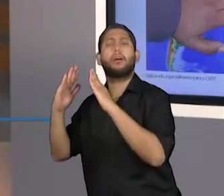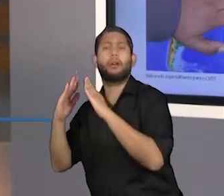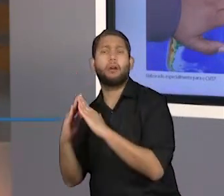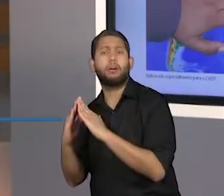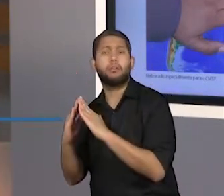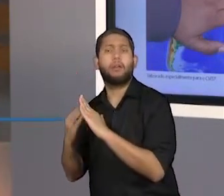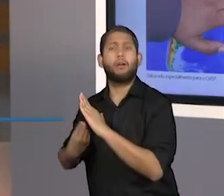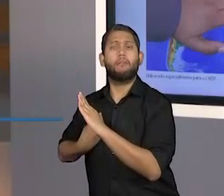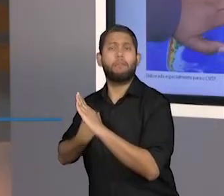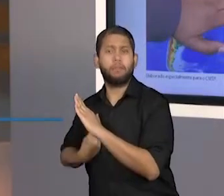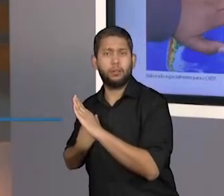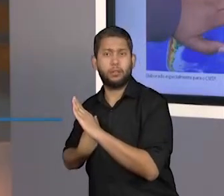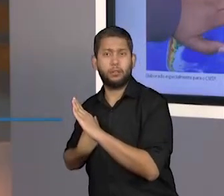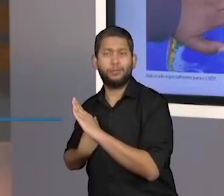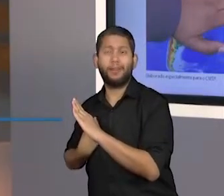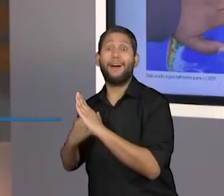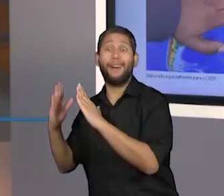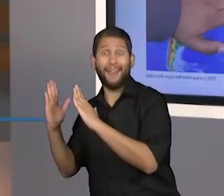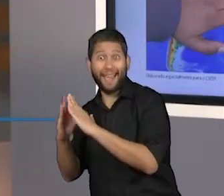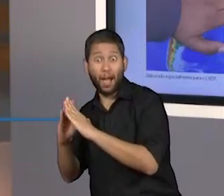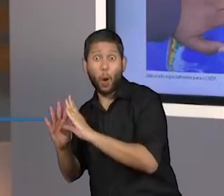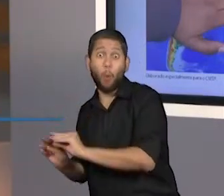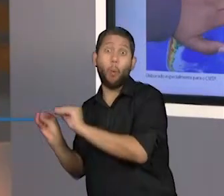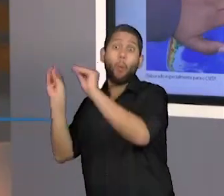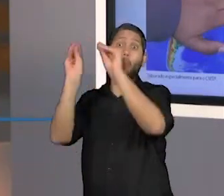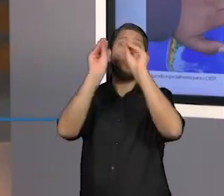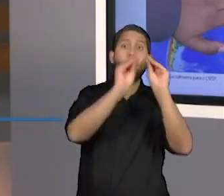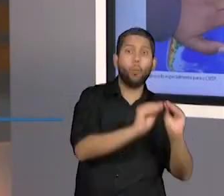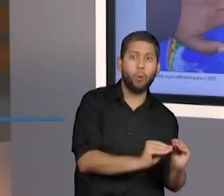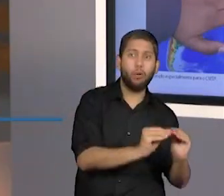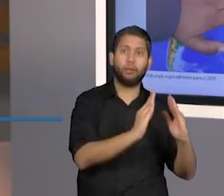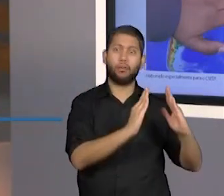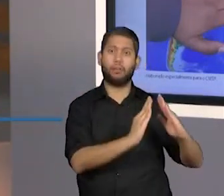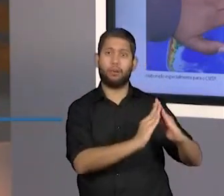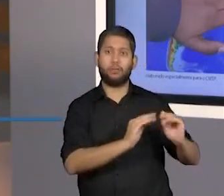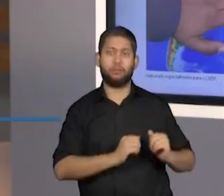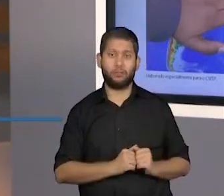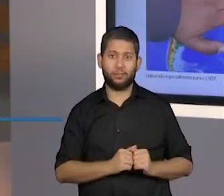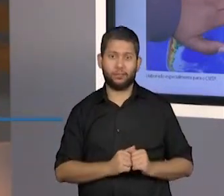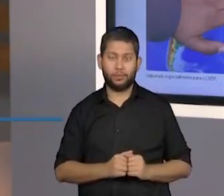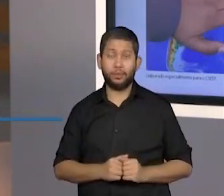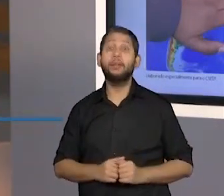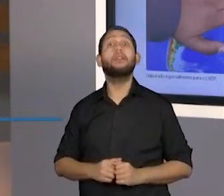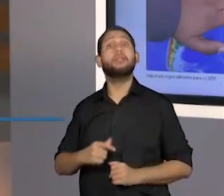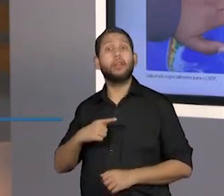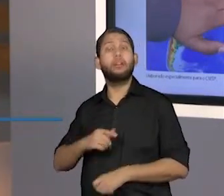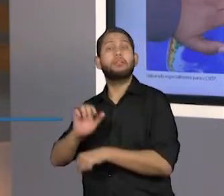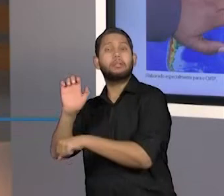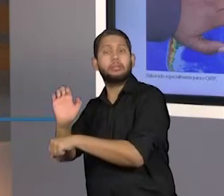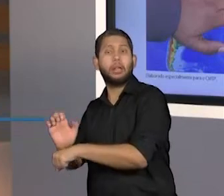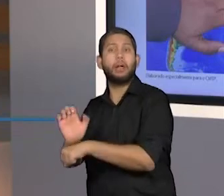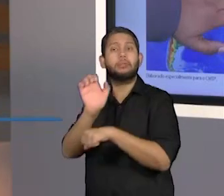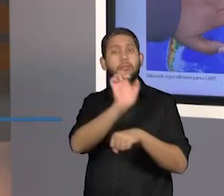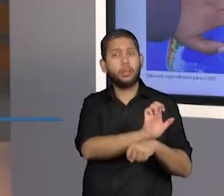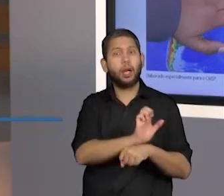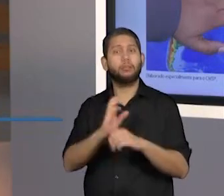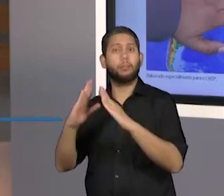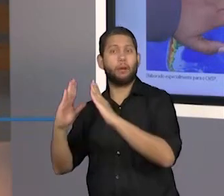Então, se você foi para um outro país, um outro estado, uma outra cidade, a passeio, não é um movimento